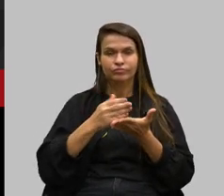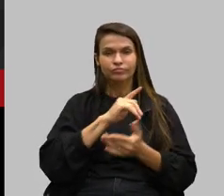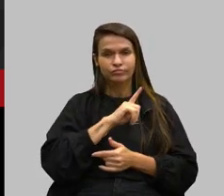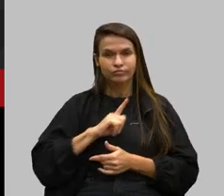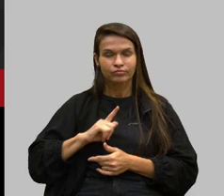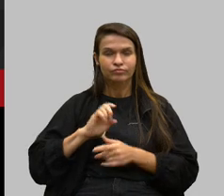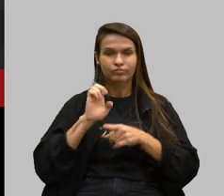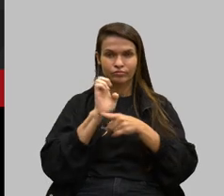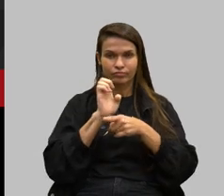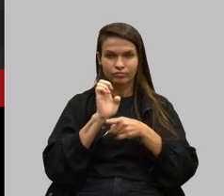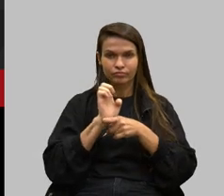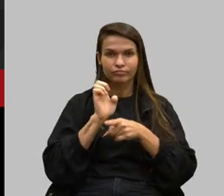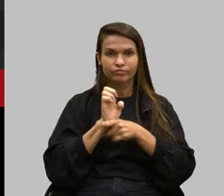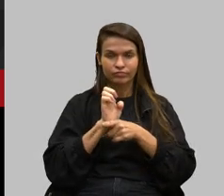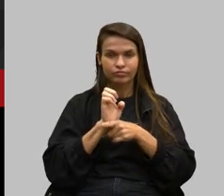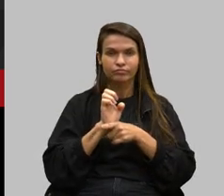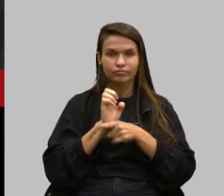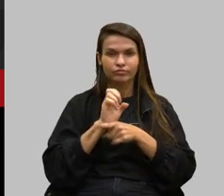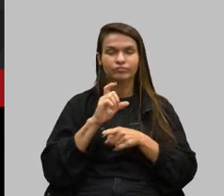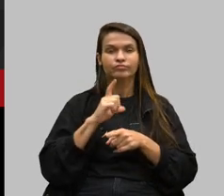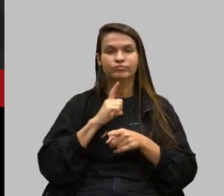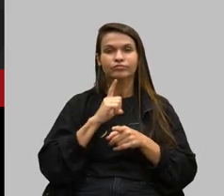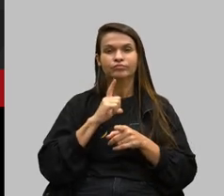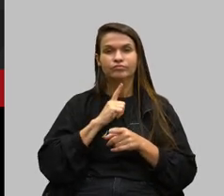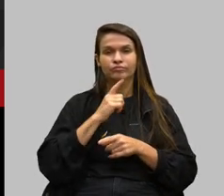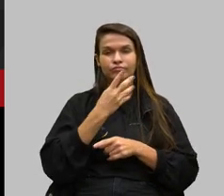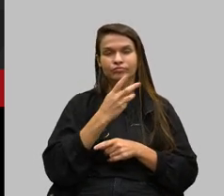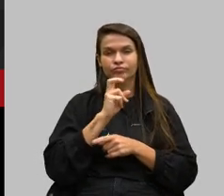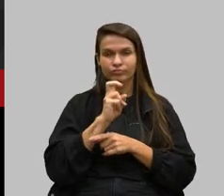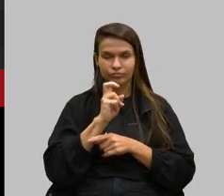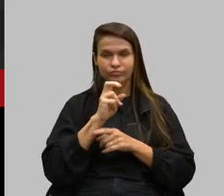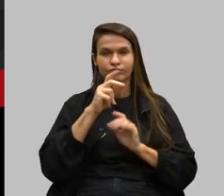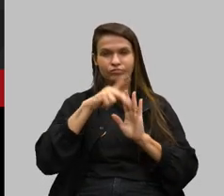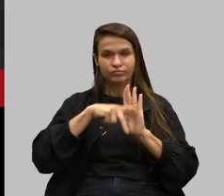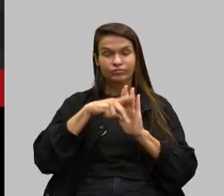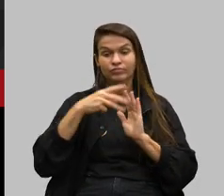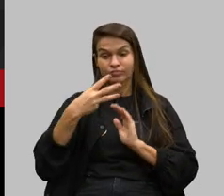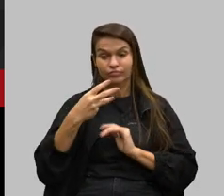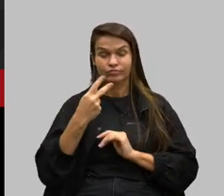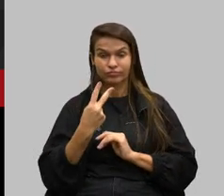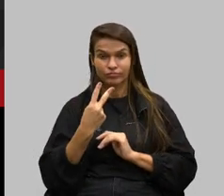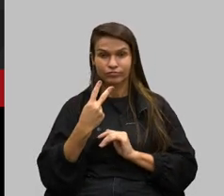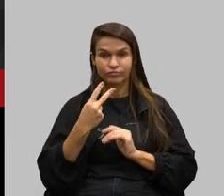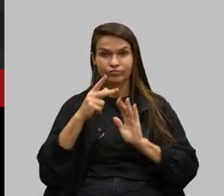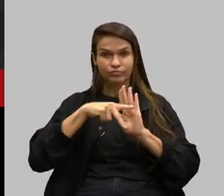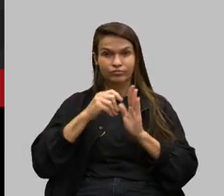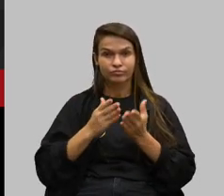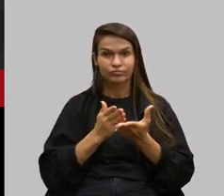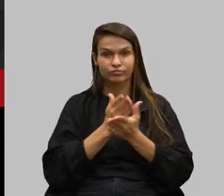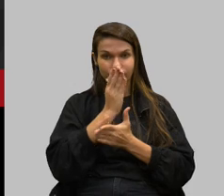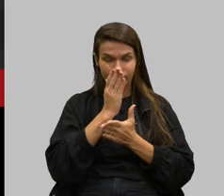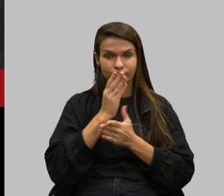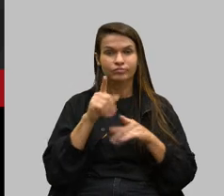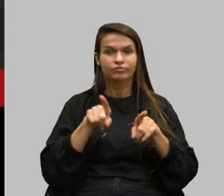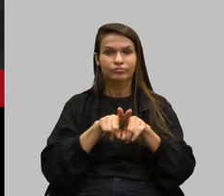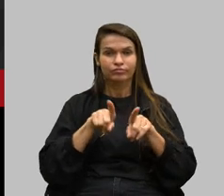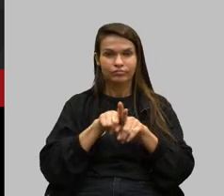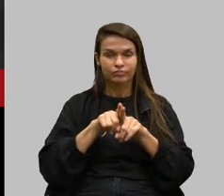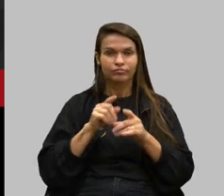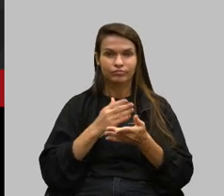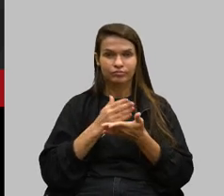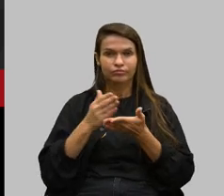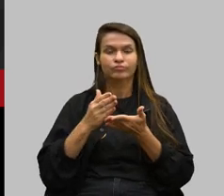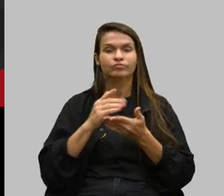Estado destes 45 32 projetos aprovados também de iniciativa do